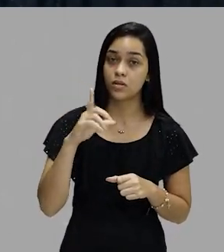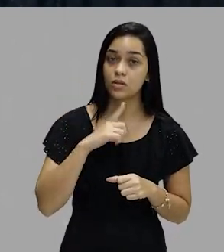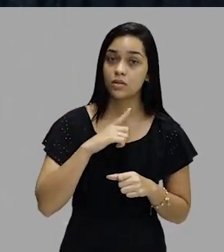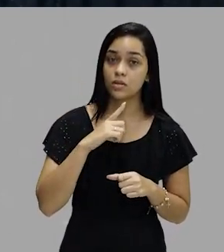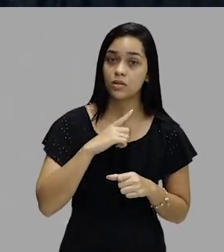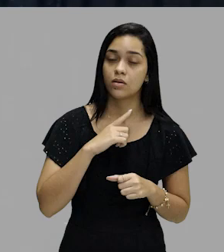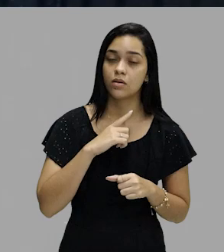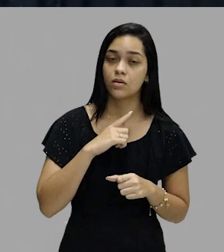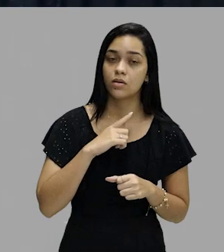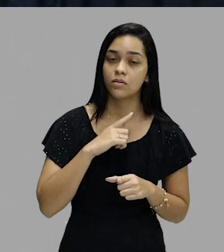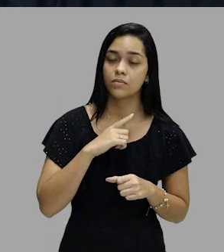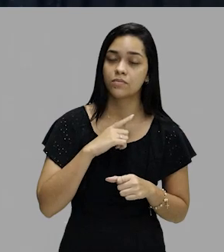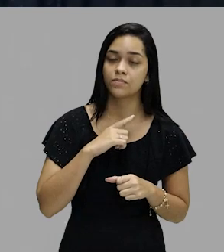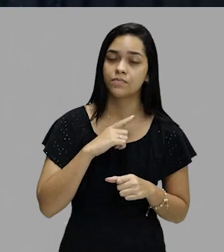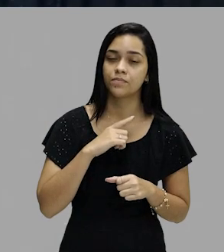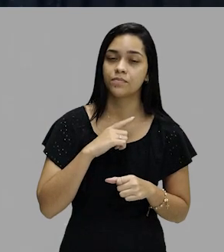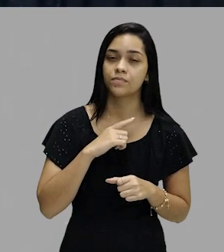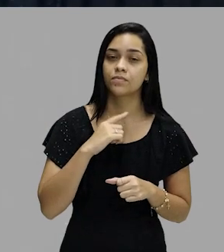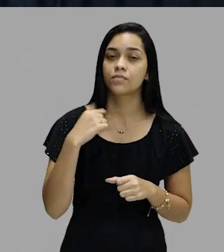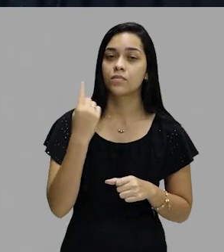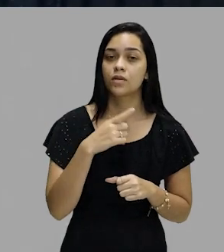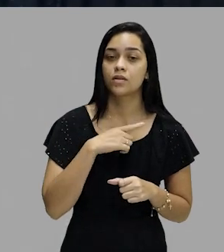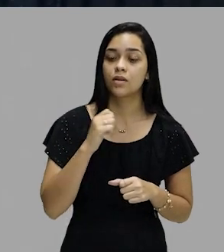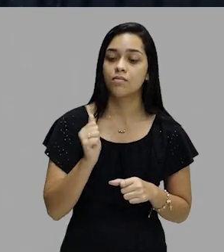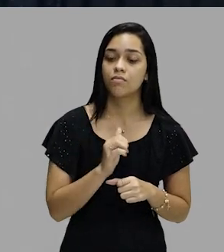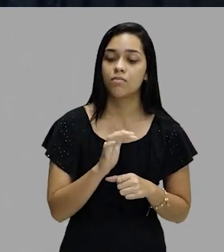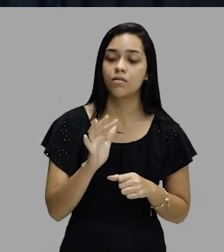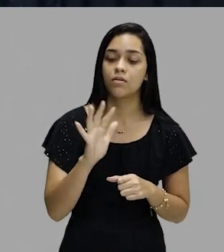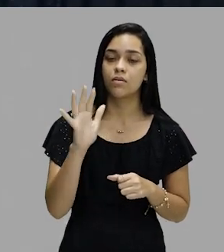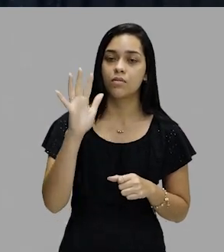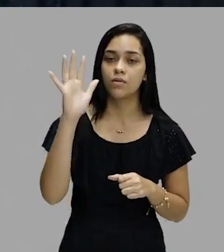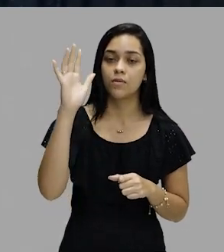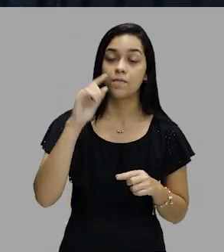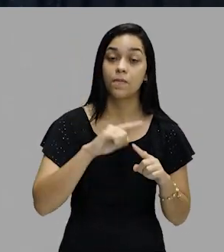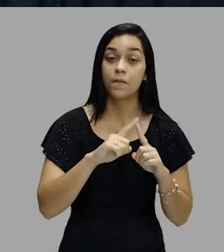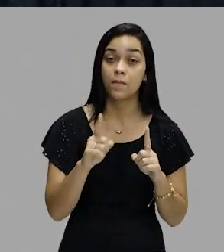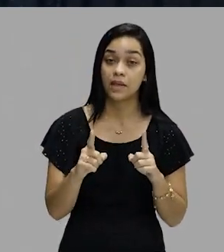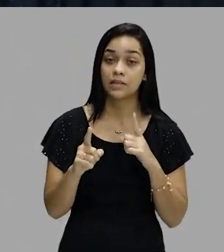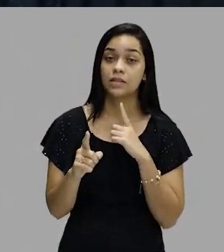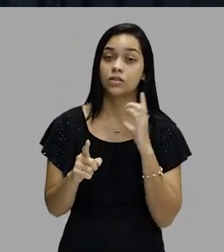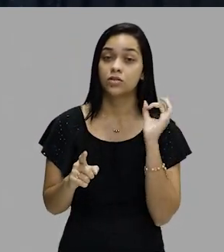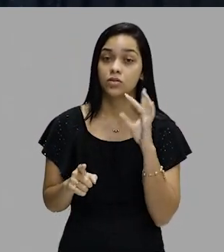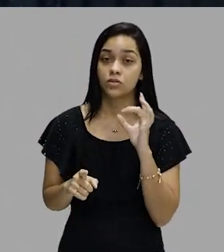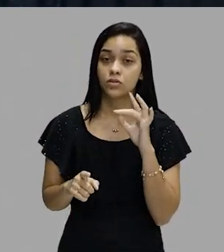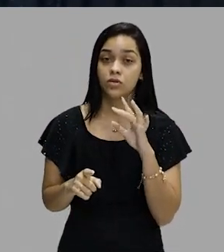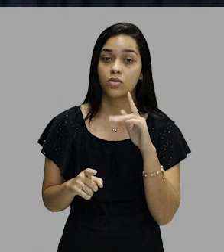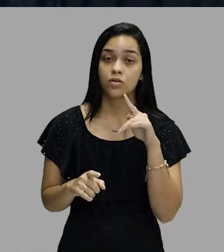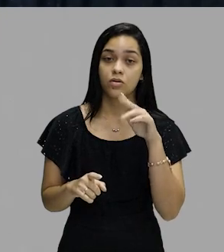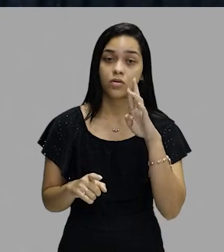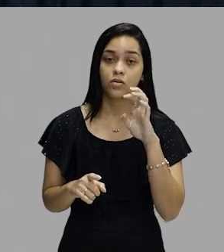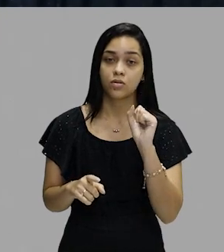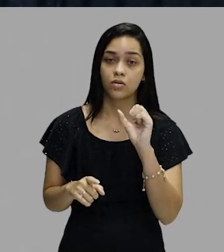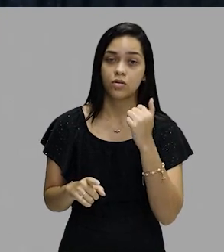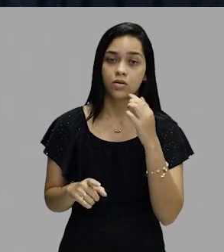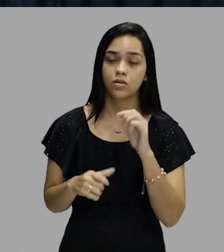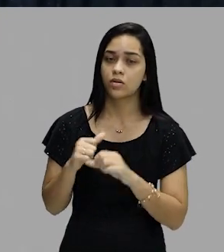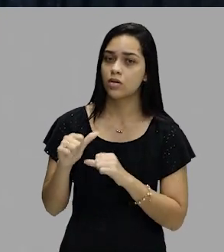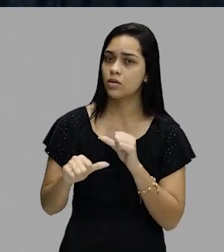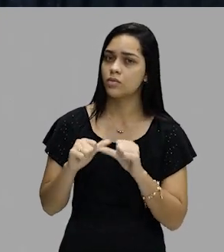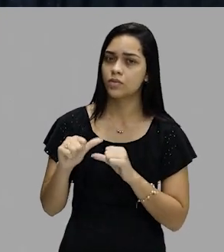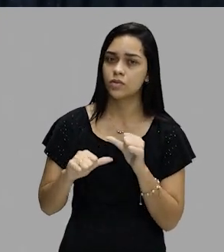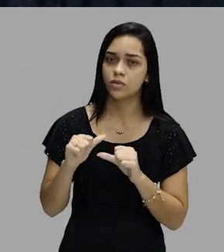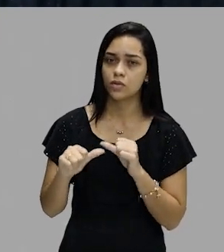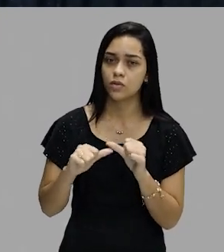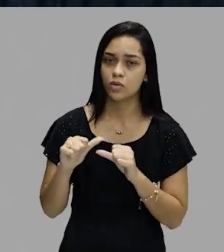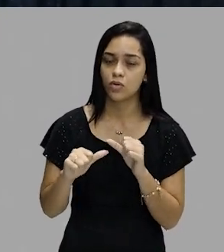de estado, estamos falando de vapor. Mas se mexeu apenas com a pressão e não mudou de estado, não